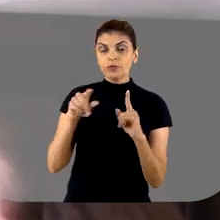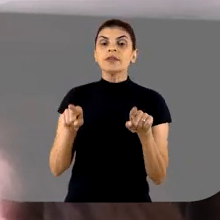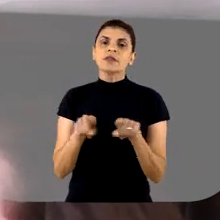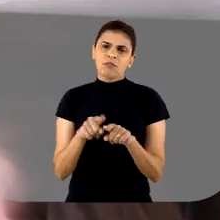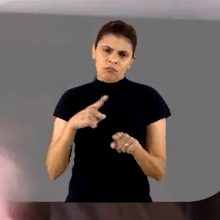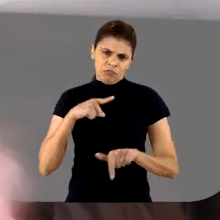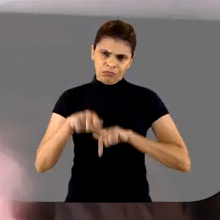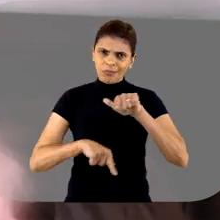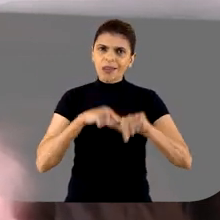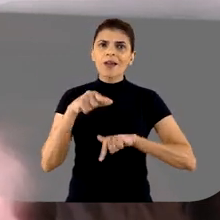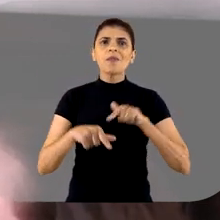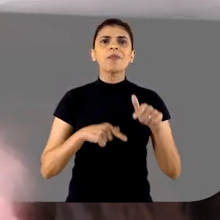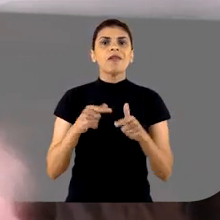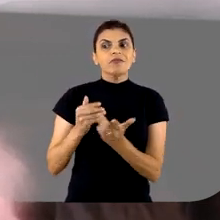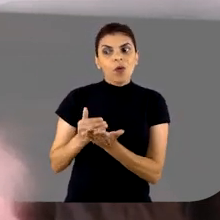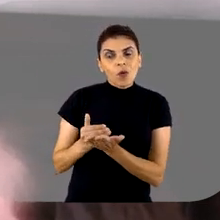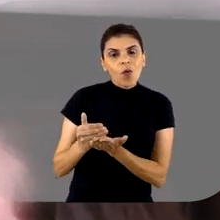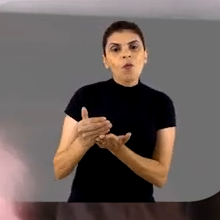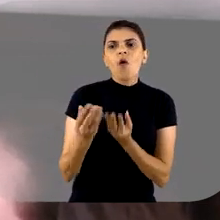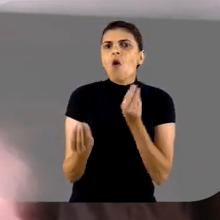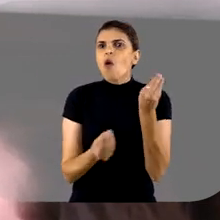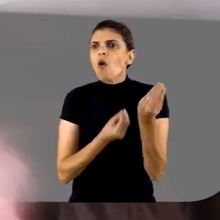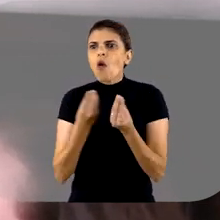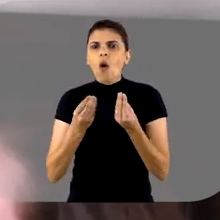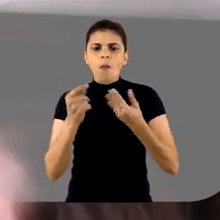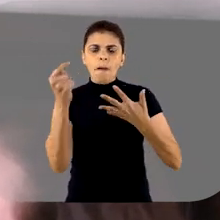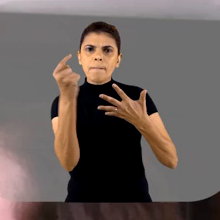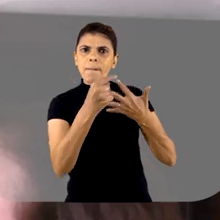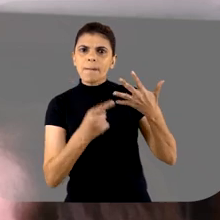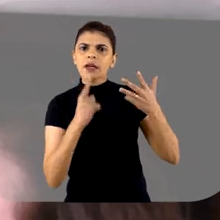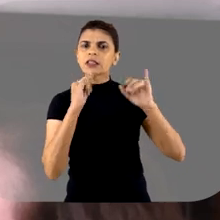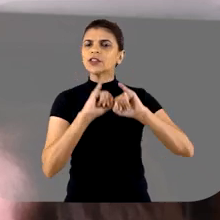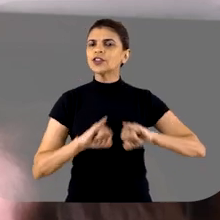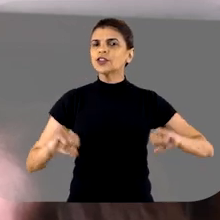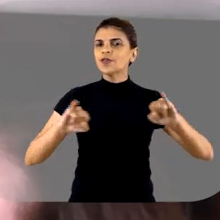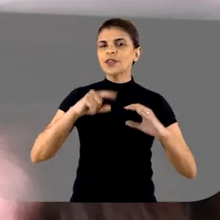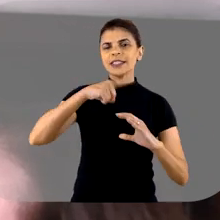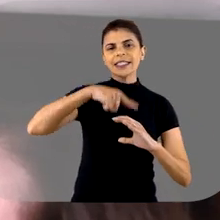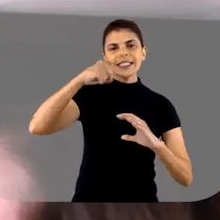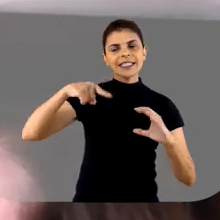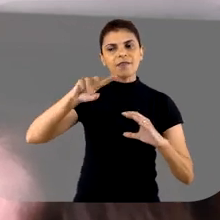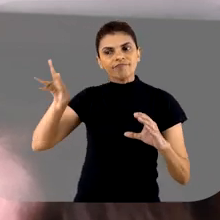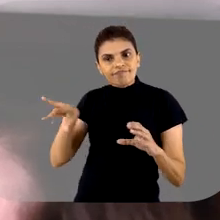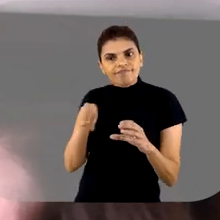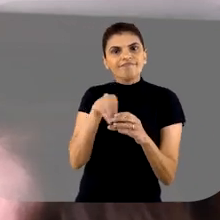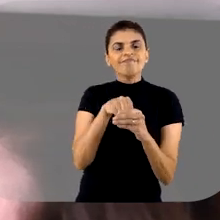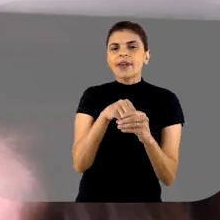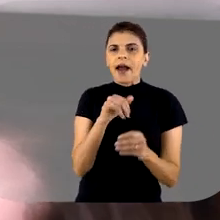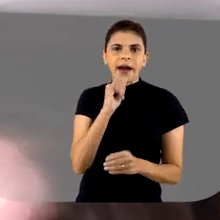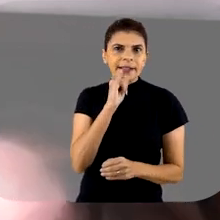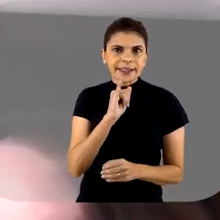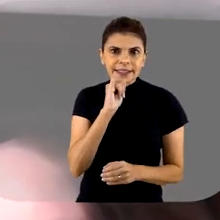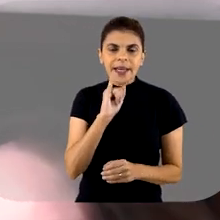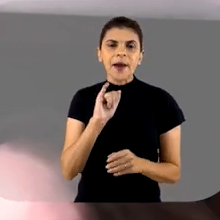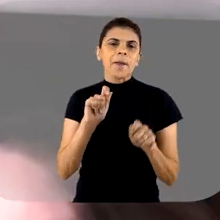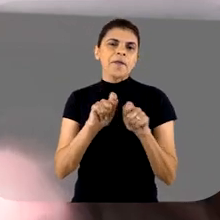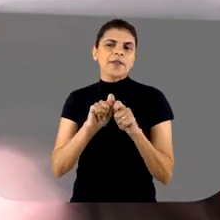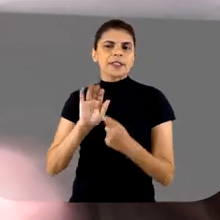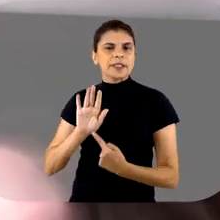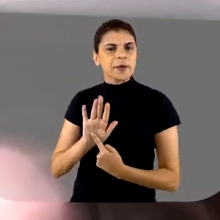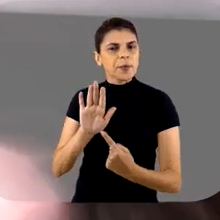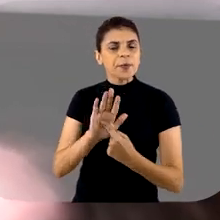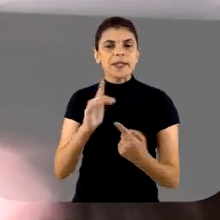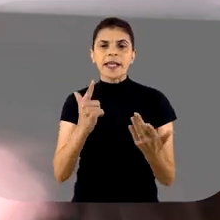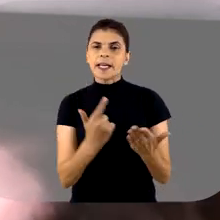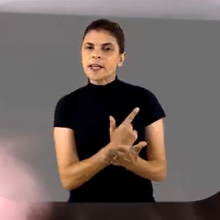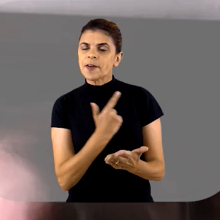tenho trabalhado desde então de uma forma mais ampla na divulgação científica, incluindo, por exemplo, fazer exposições,